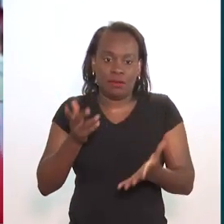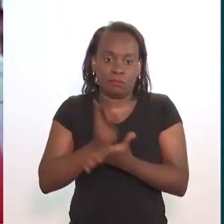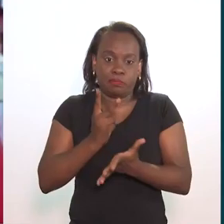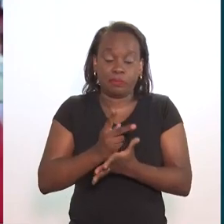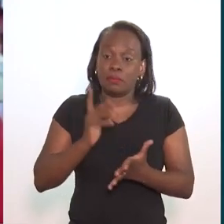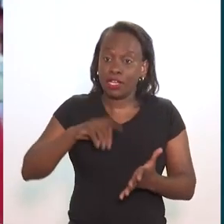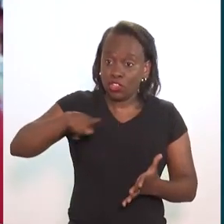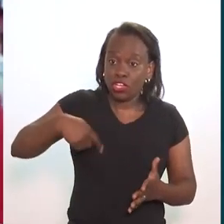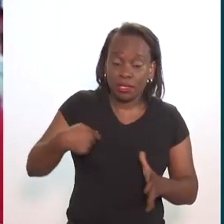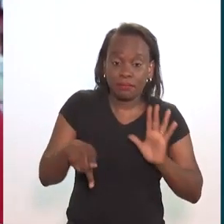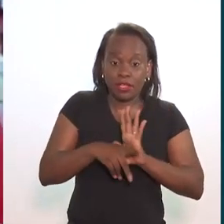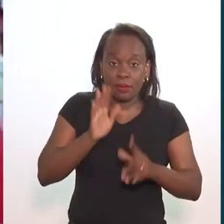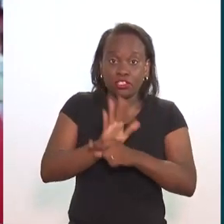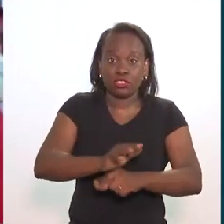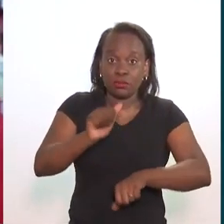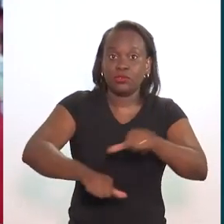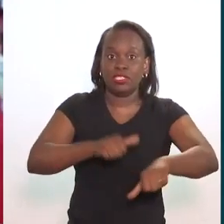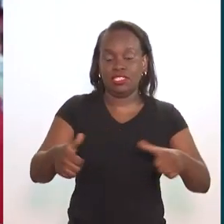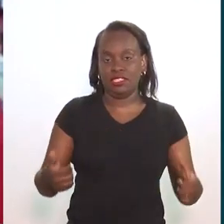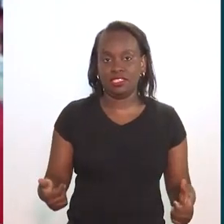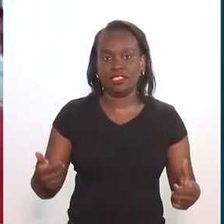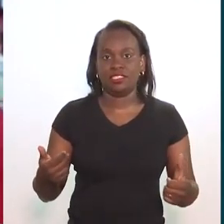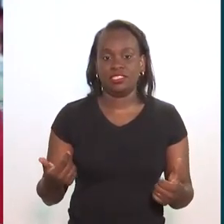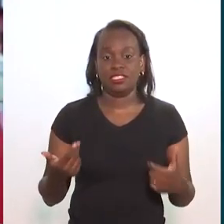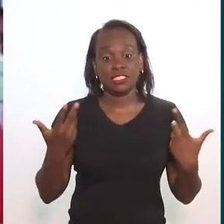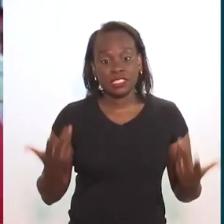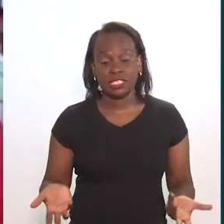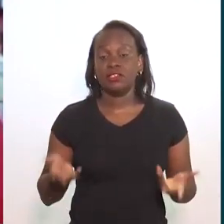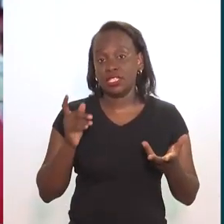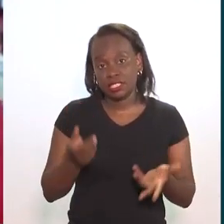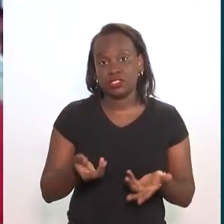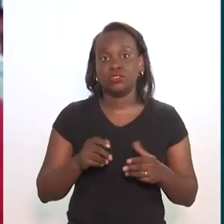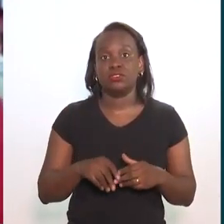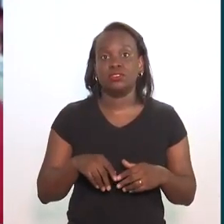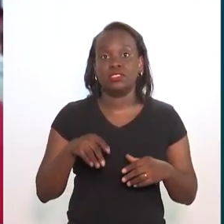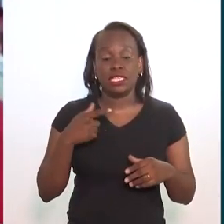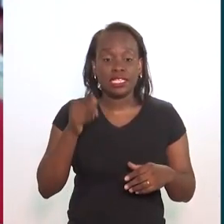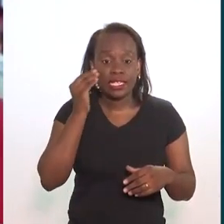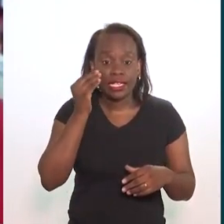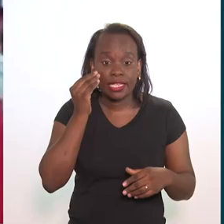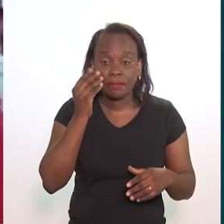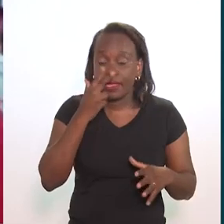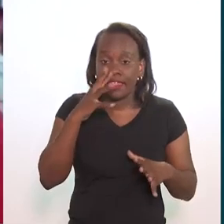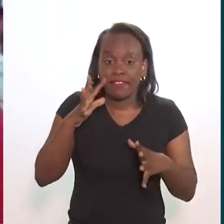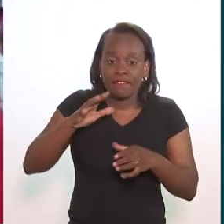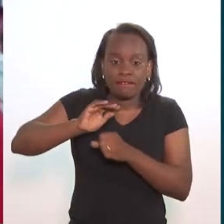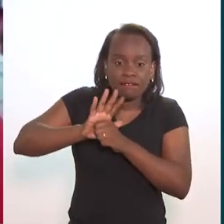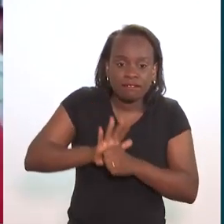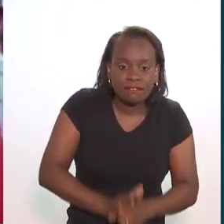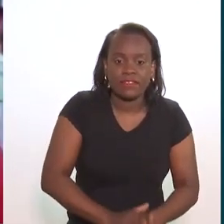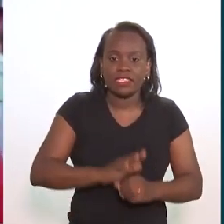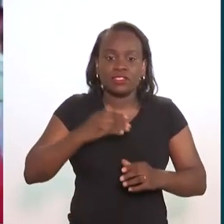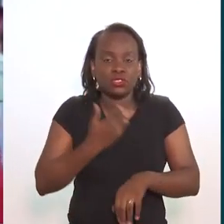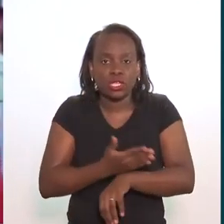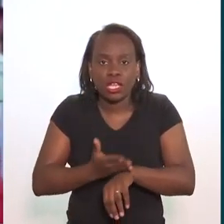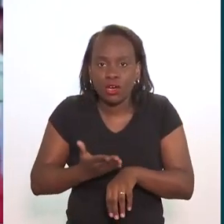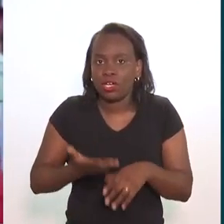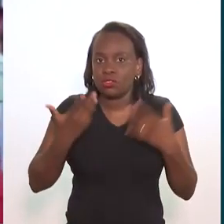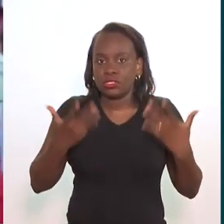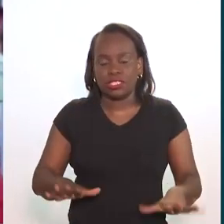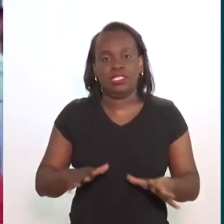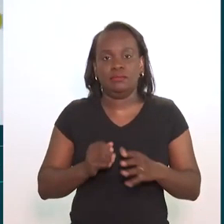mudança, mas a gente está aqui para isso, para promover a mudança. Então, é isso. Assim, é uma tentativa de sufocar a todo momento, a